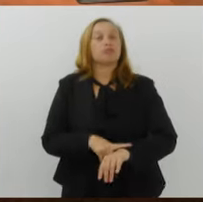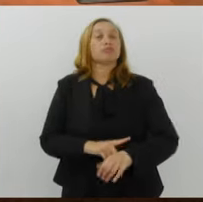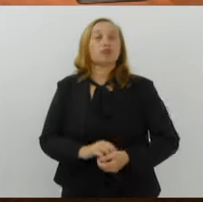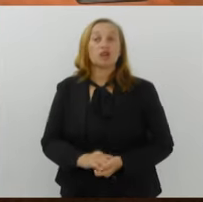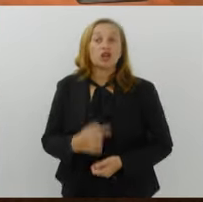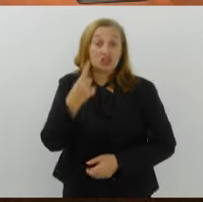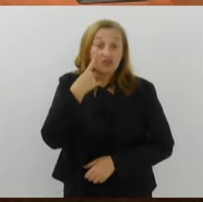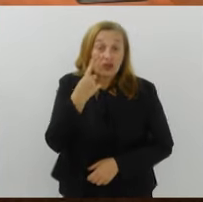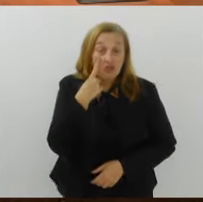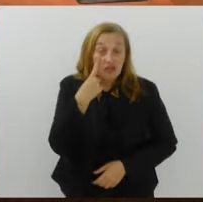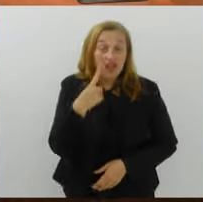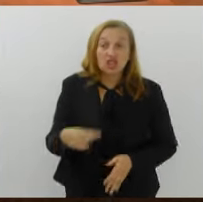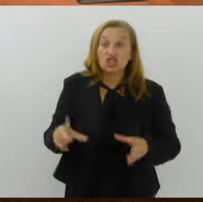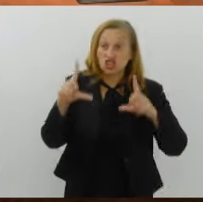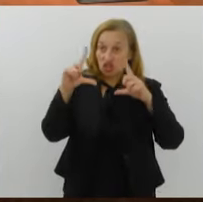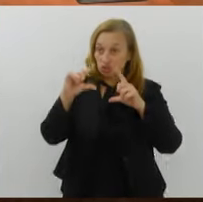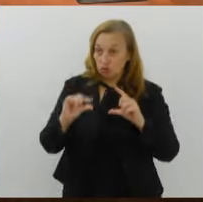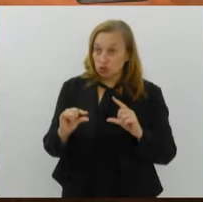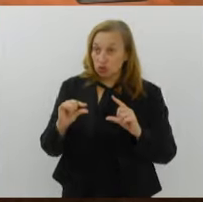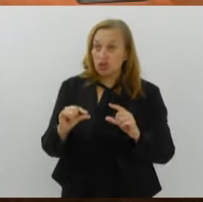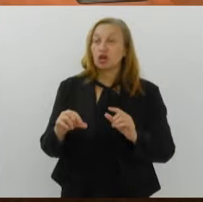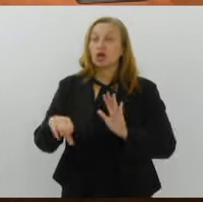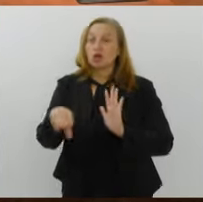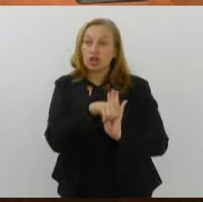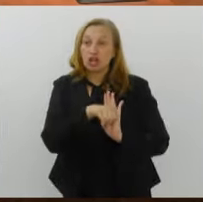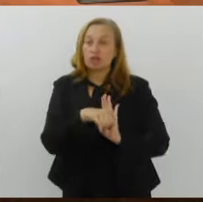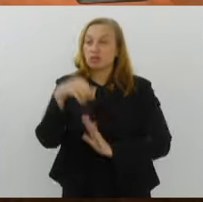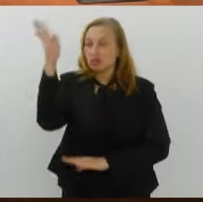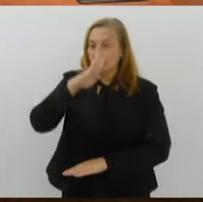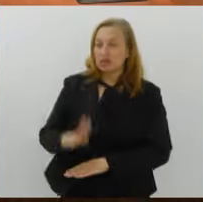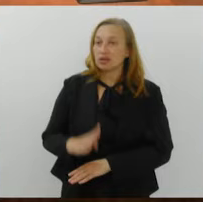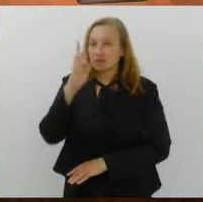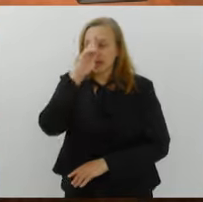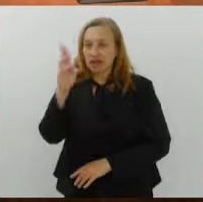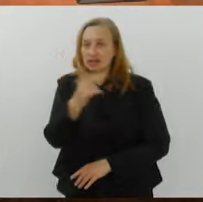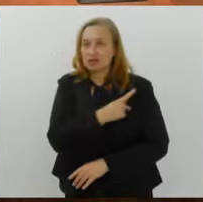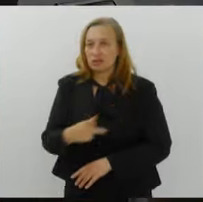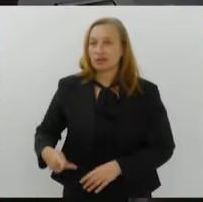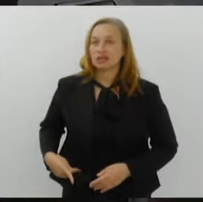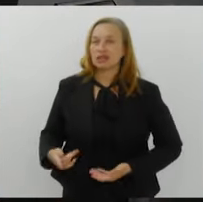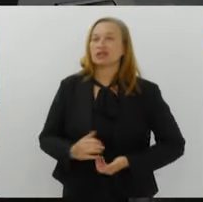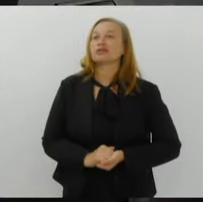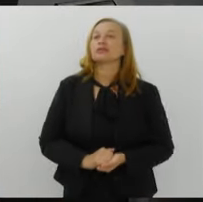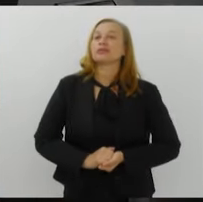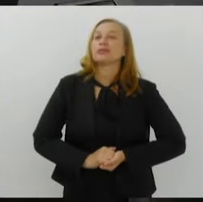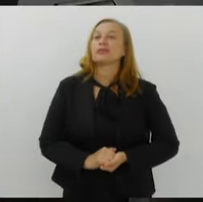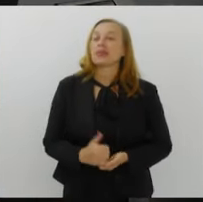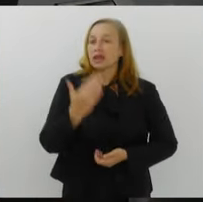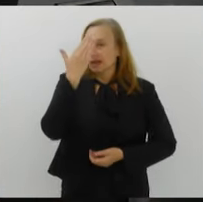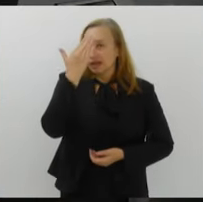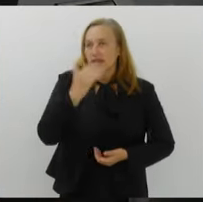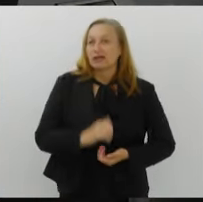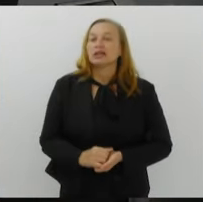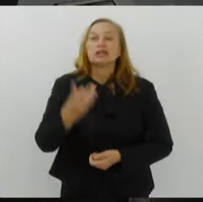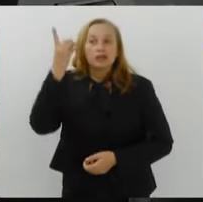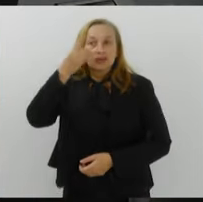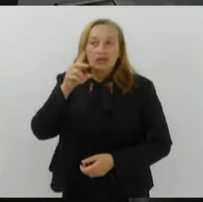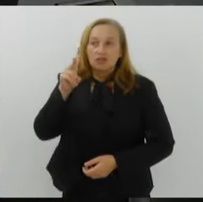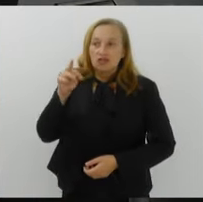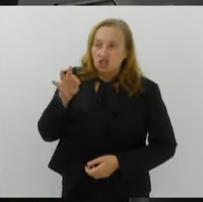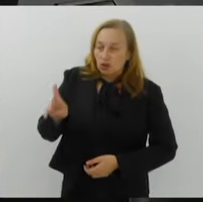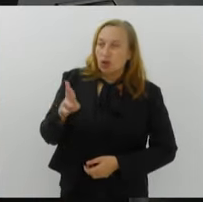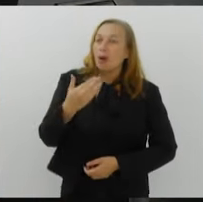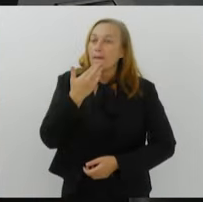o crime diminuir no Brasil. Muito obrigado, senhora presidente. Deputado Vitor Júnior, pediria,